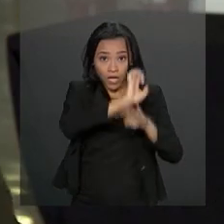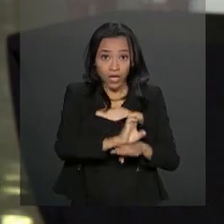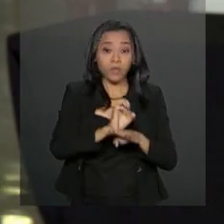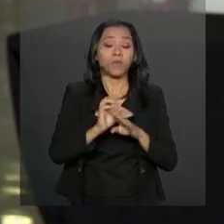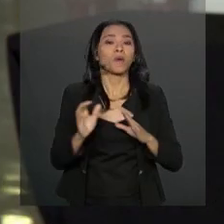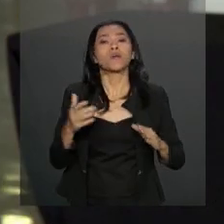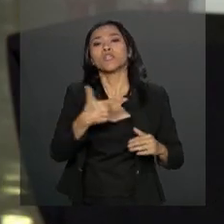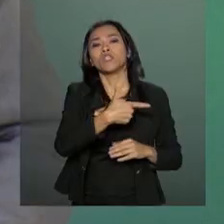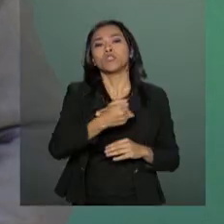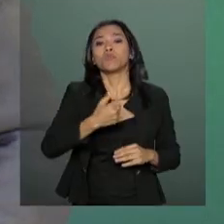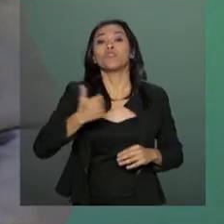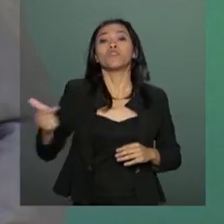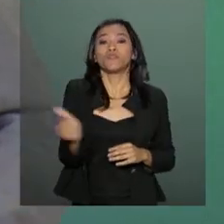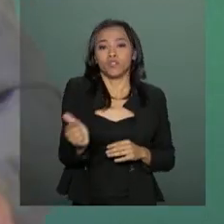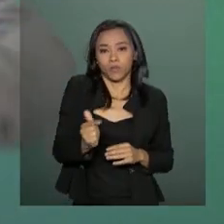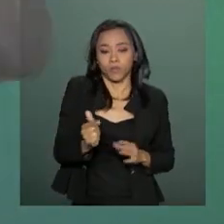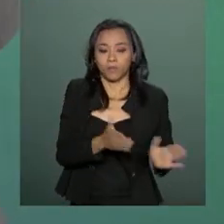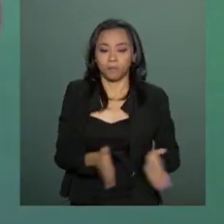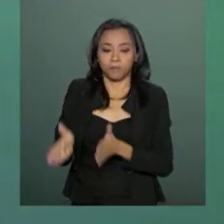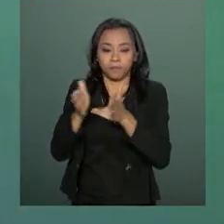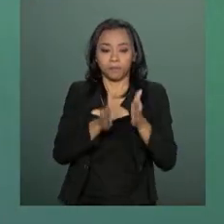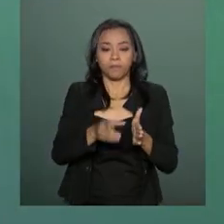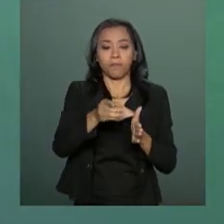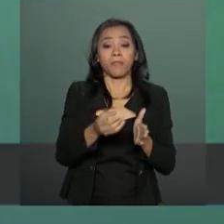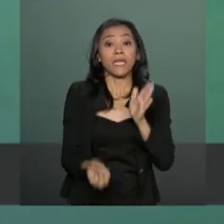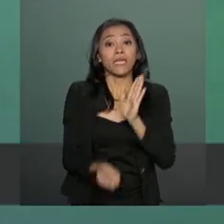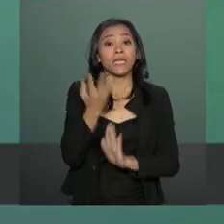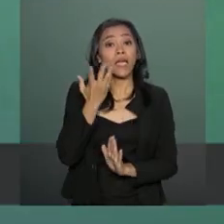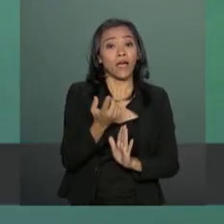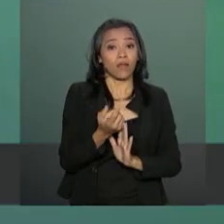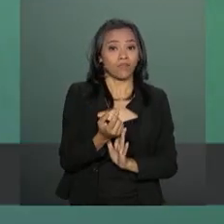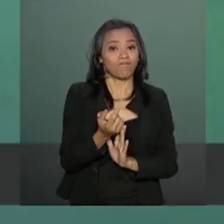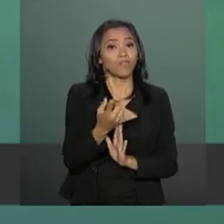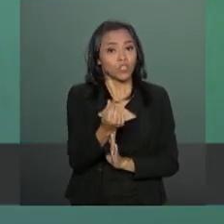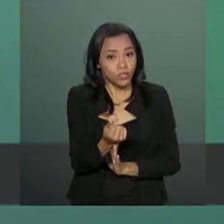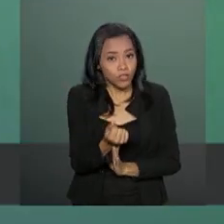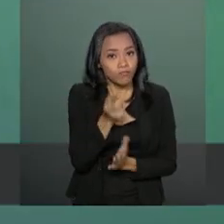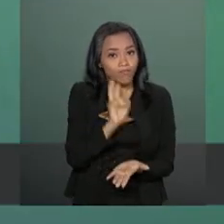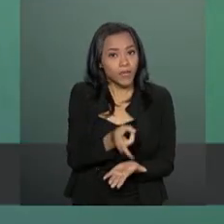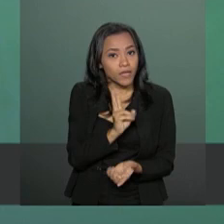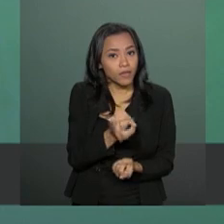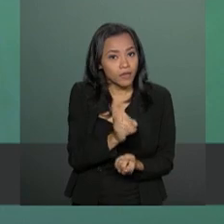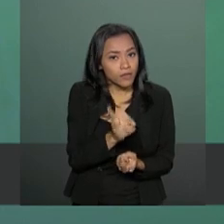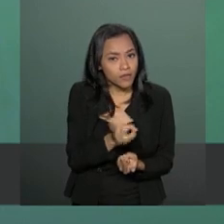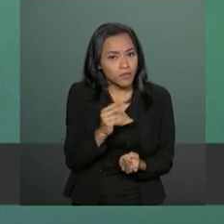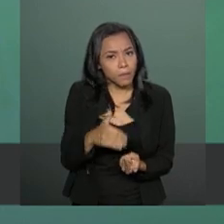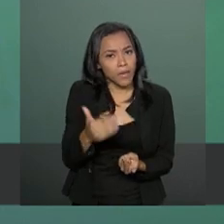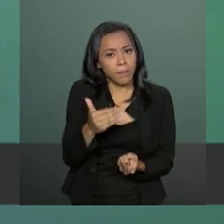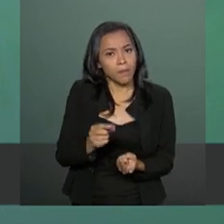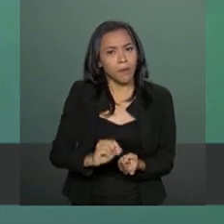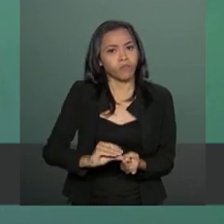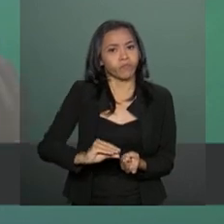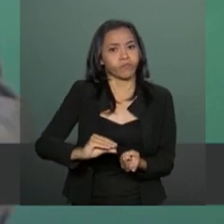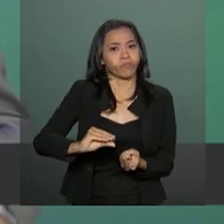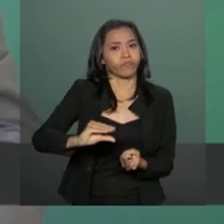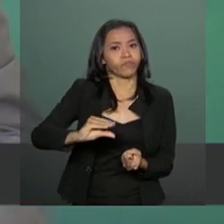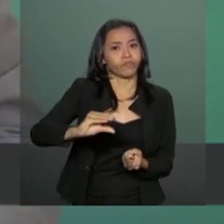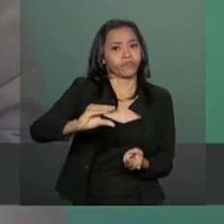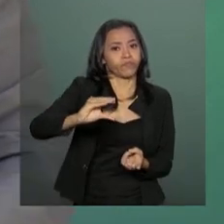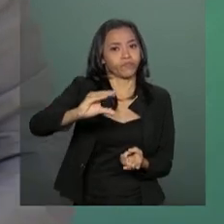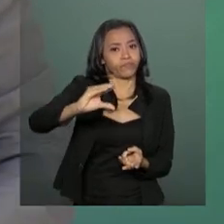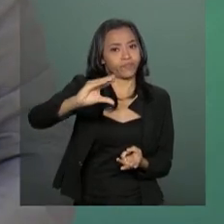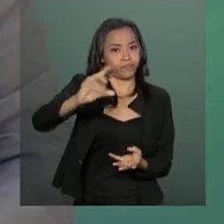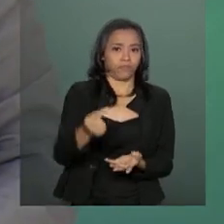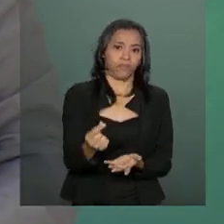2022. Criar recursos permanentes, vinculados, progressivos, crescentes para a segurança pública,